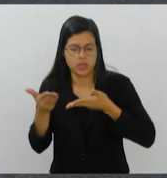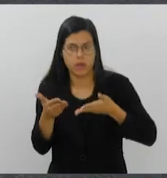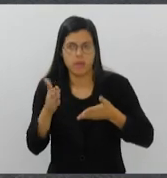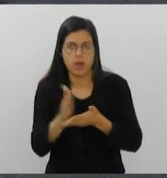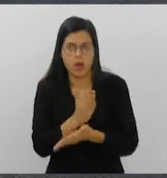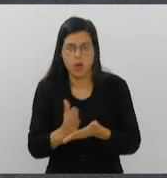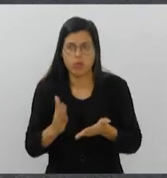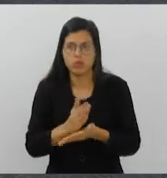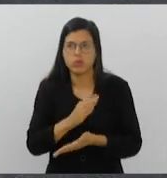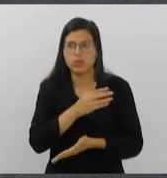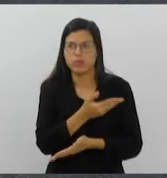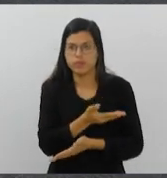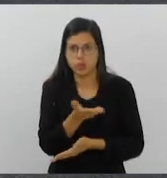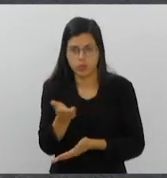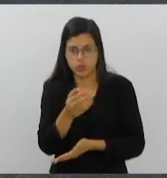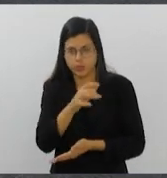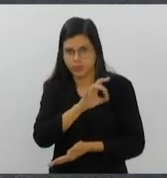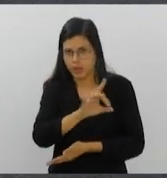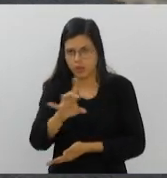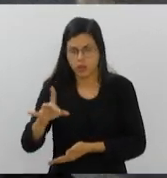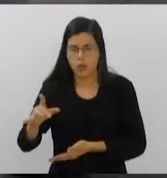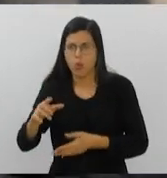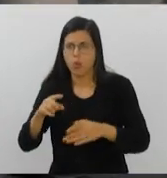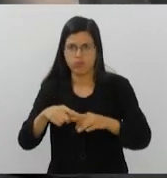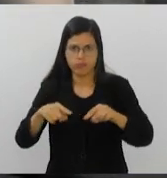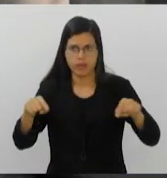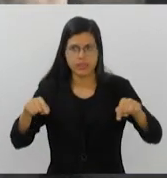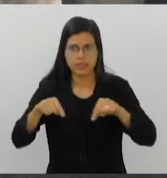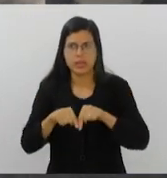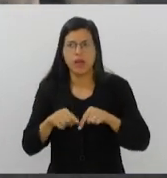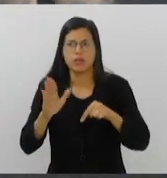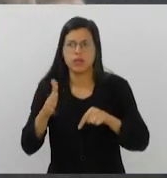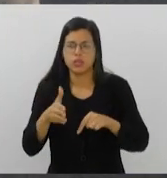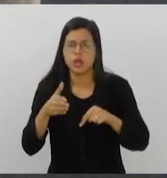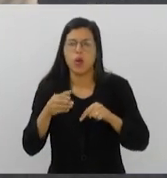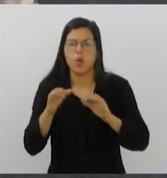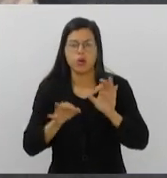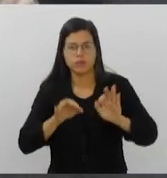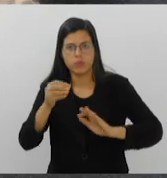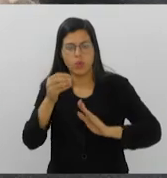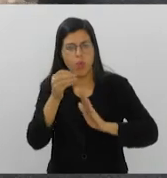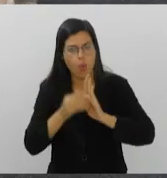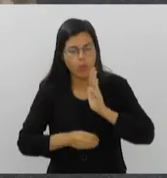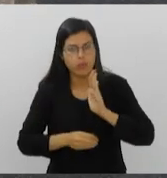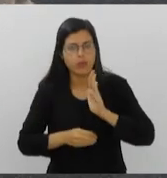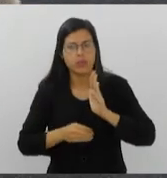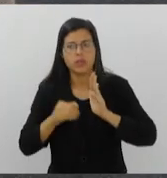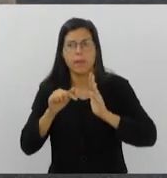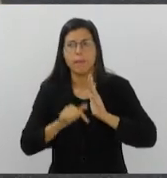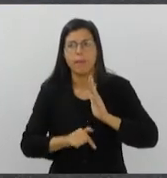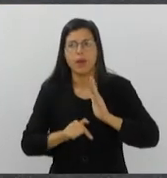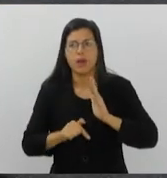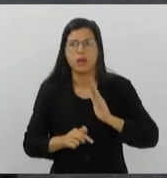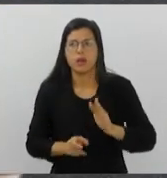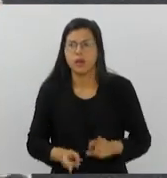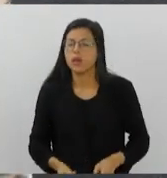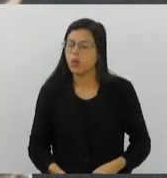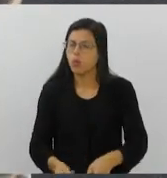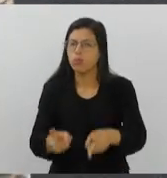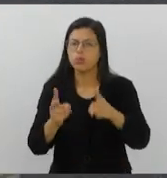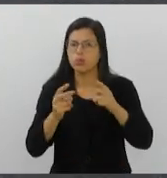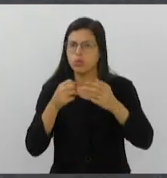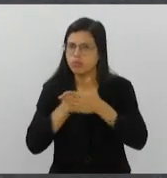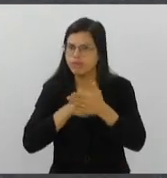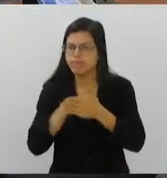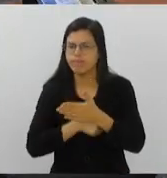gabinete, e já estou preparando o ofício para levar os órgãos e as pessoas competentes para que esse caso não se esvazie, não se caia no esquecimento.